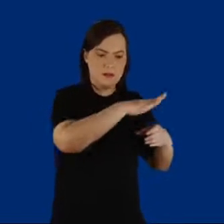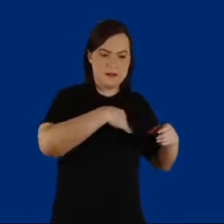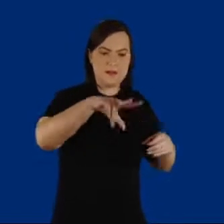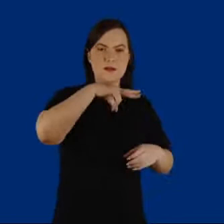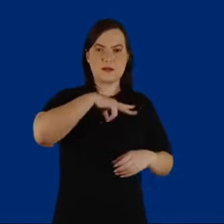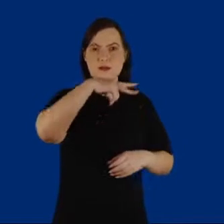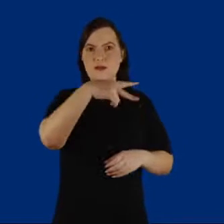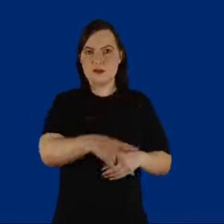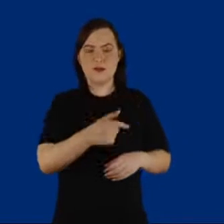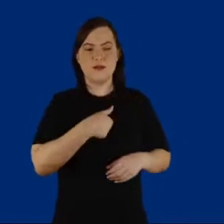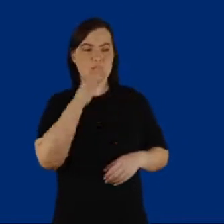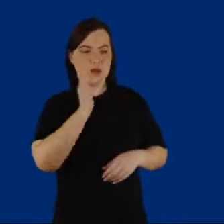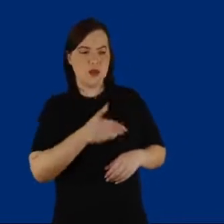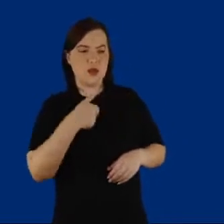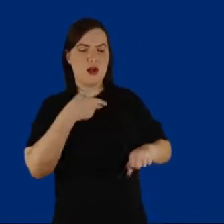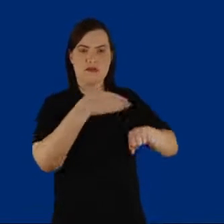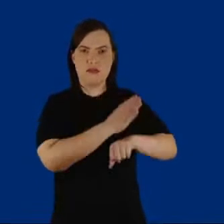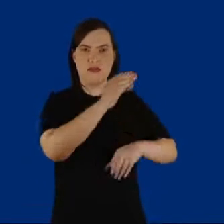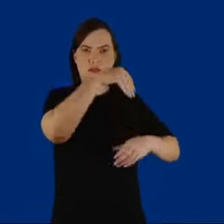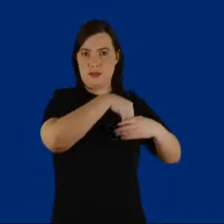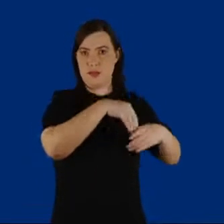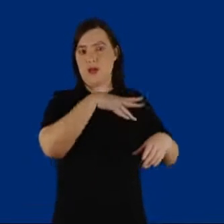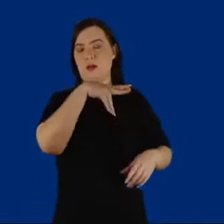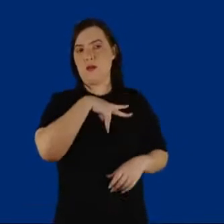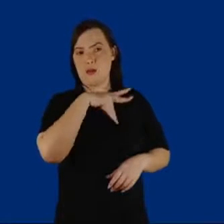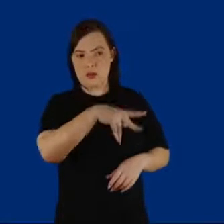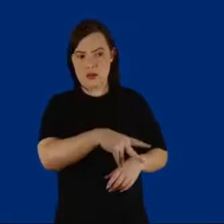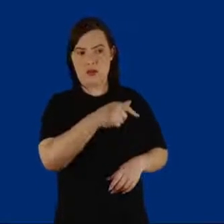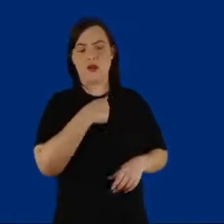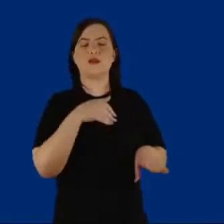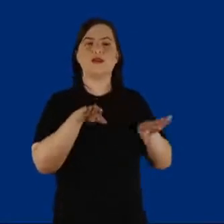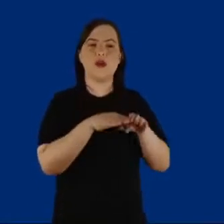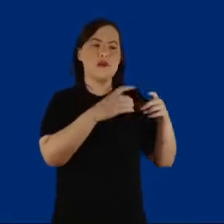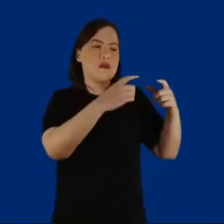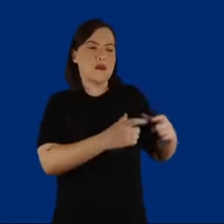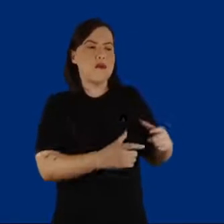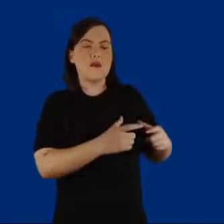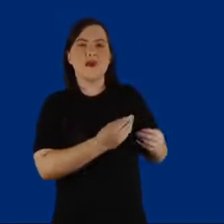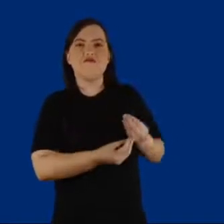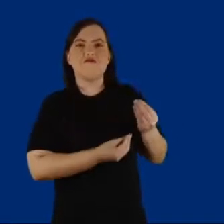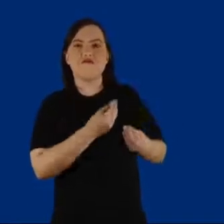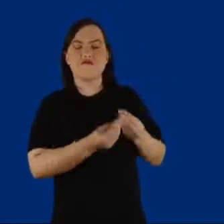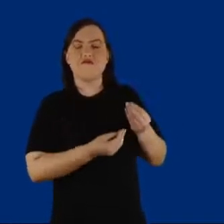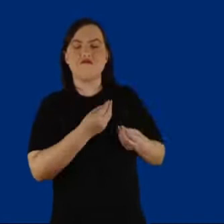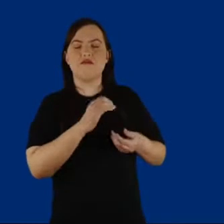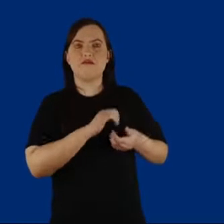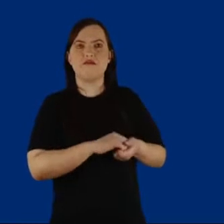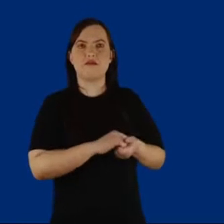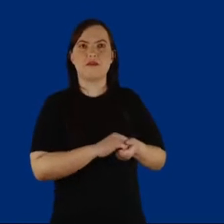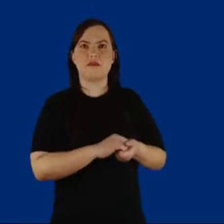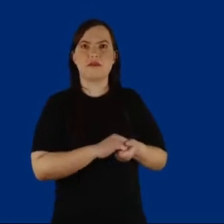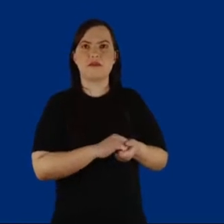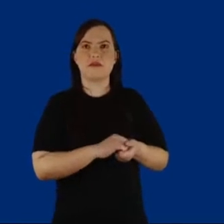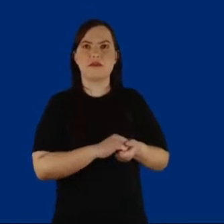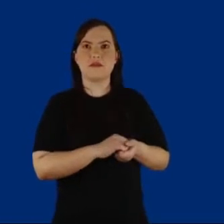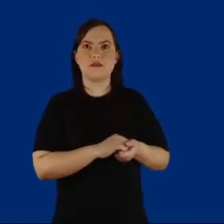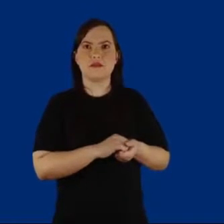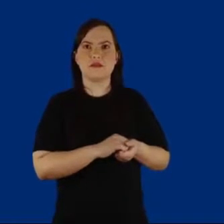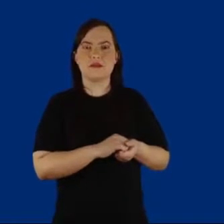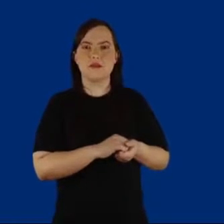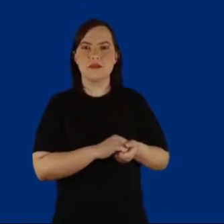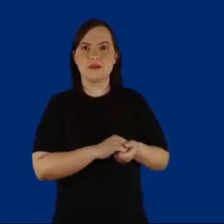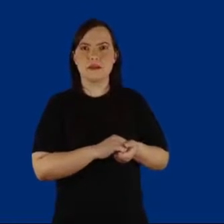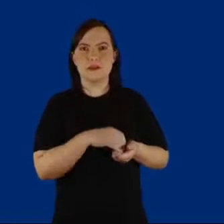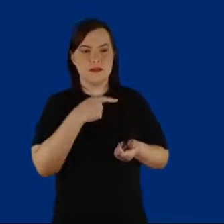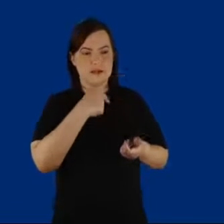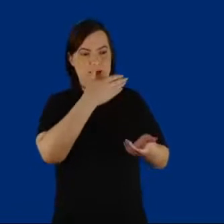Portugal, que já foi colônia de Portugal. É um lugar onde esse artista, Dr. Akakar,